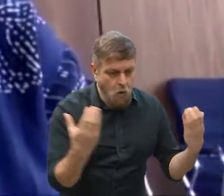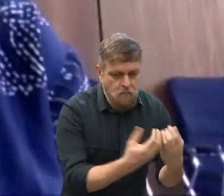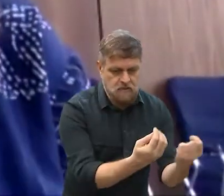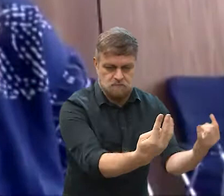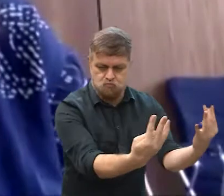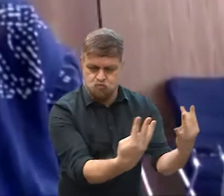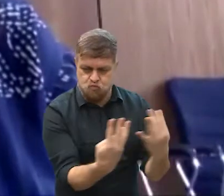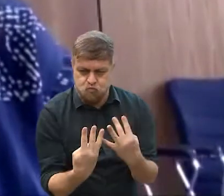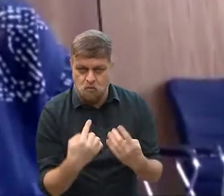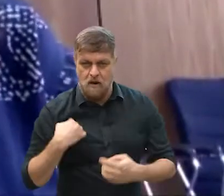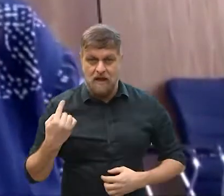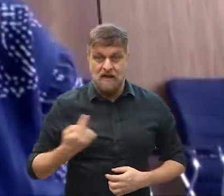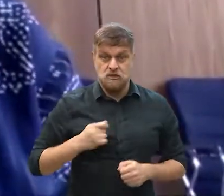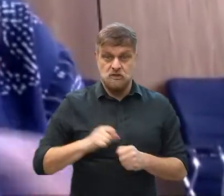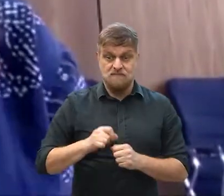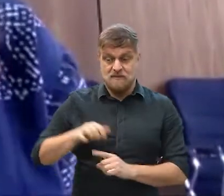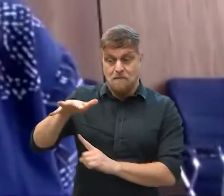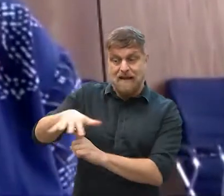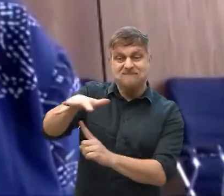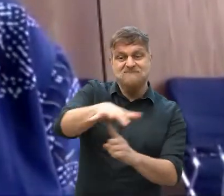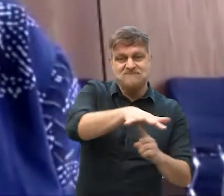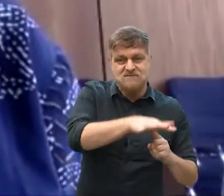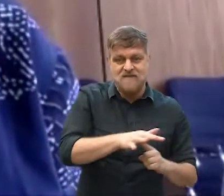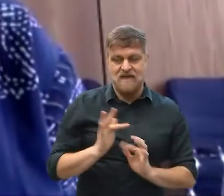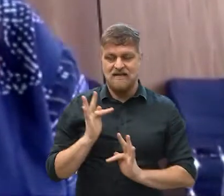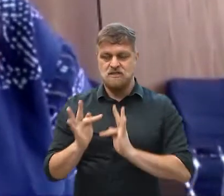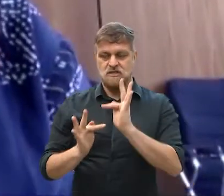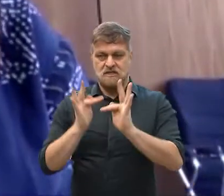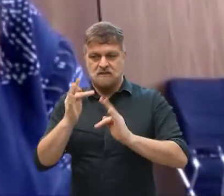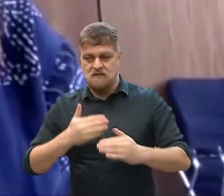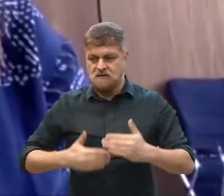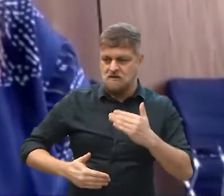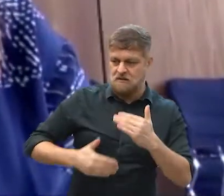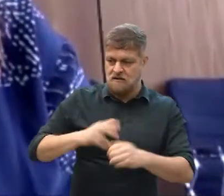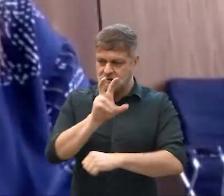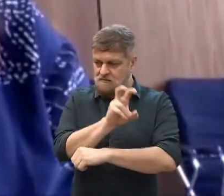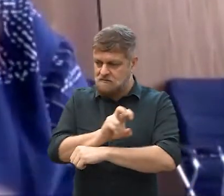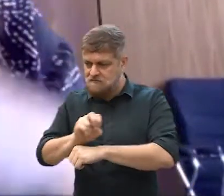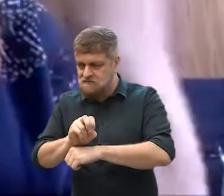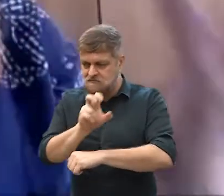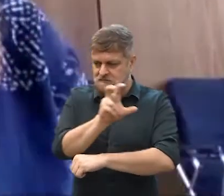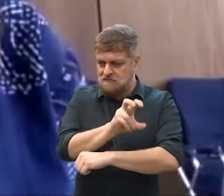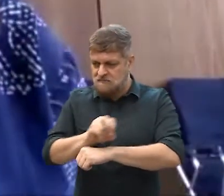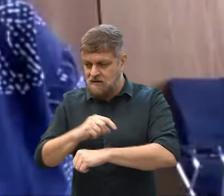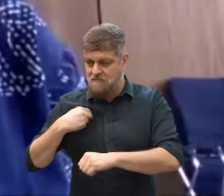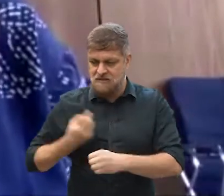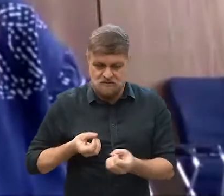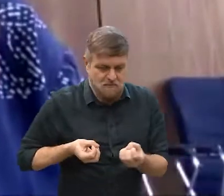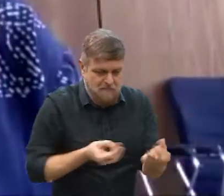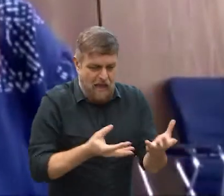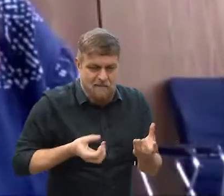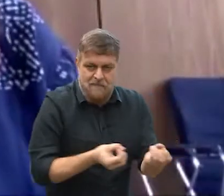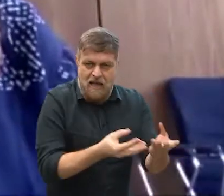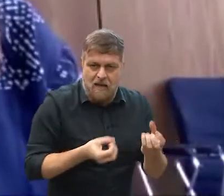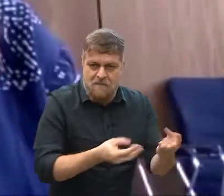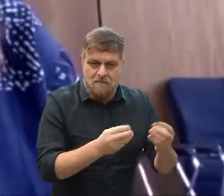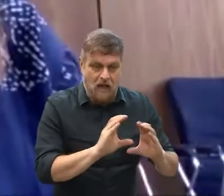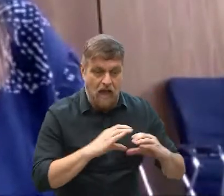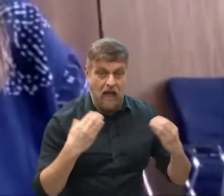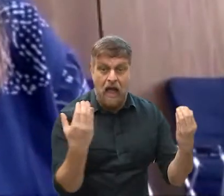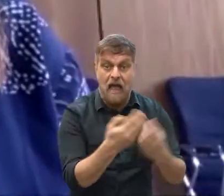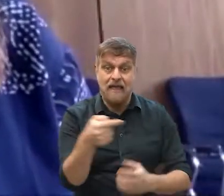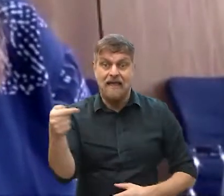comunidade. Então, por fim, a gente fez uma feira de tecnologias para compartilhar todos esses conhecimentos e devolver